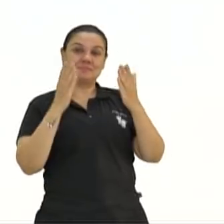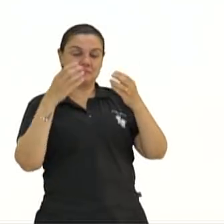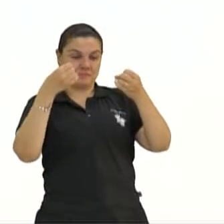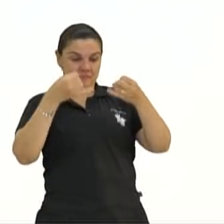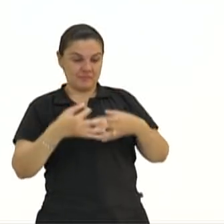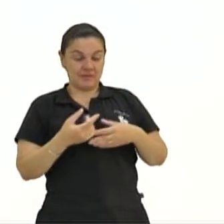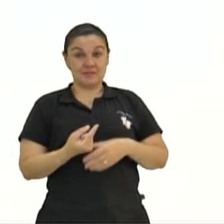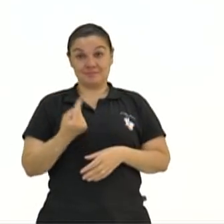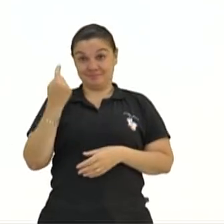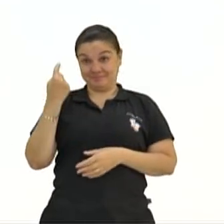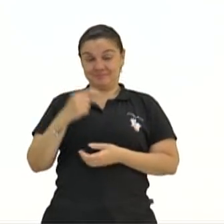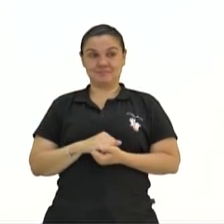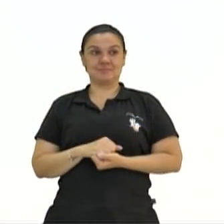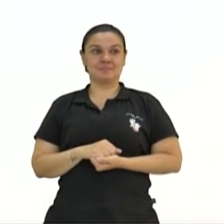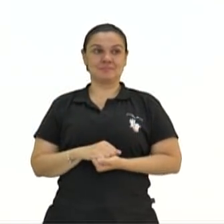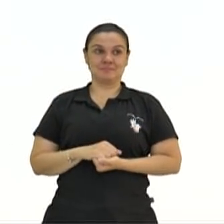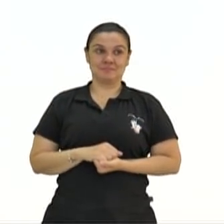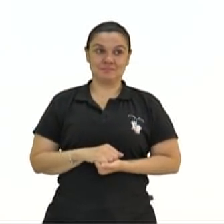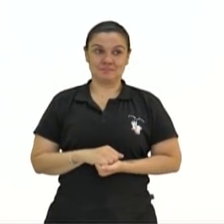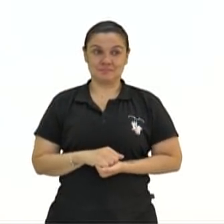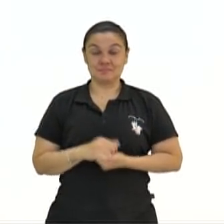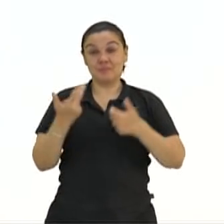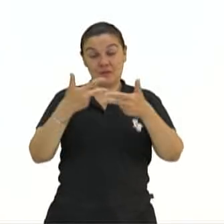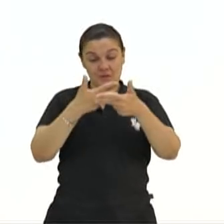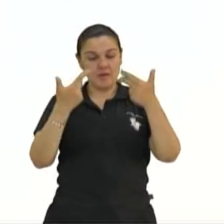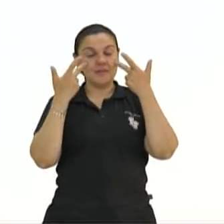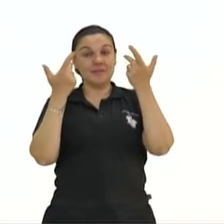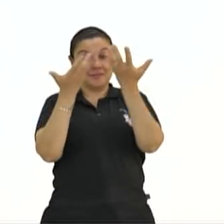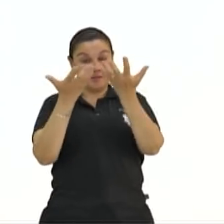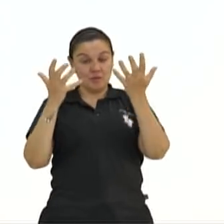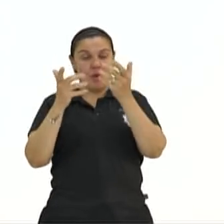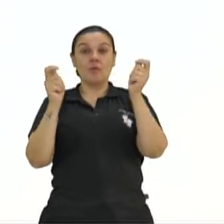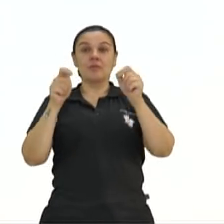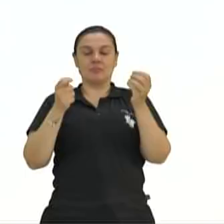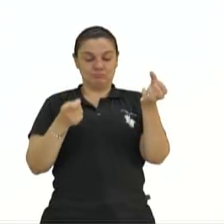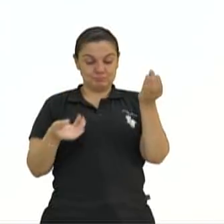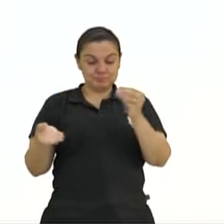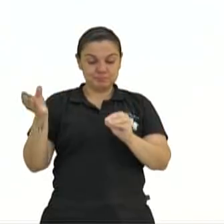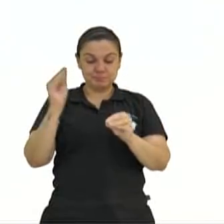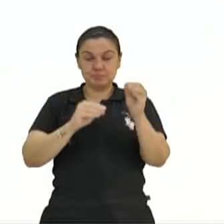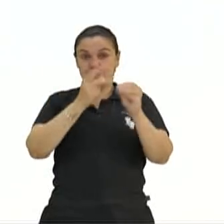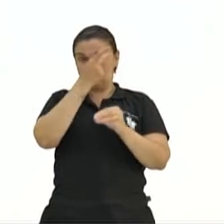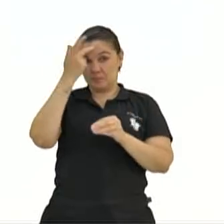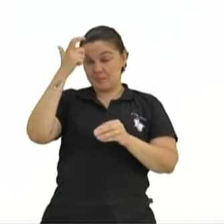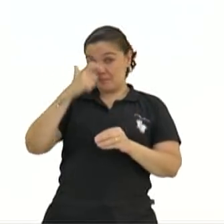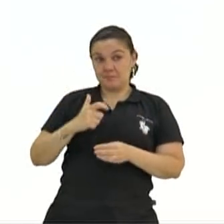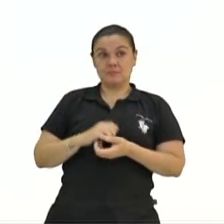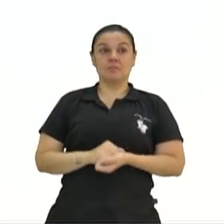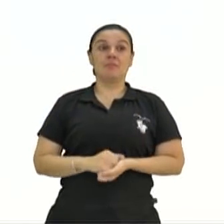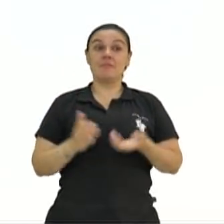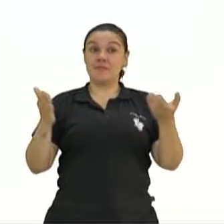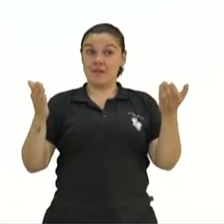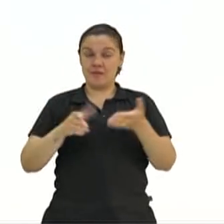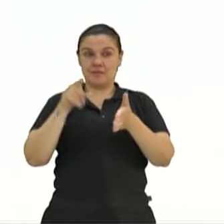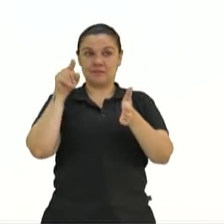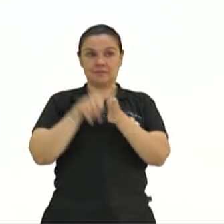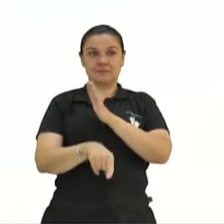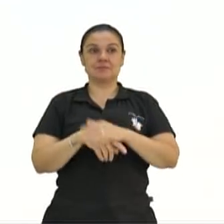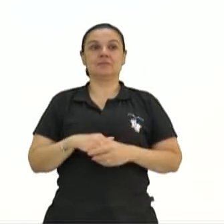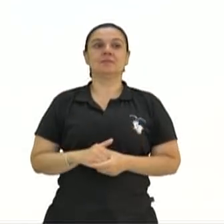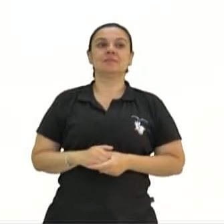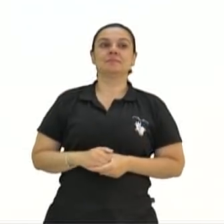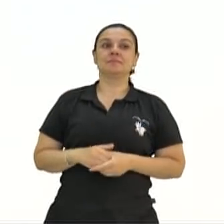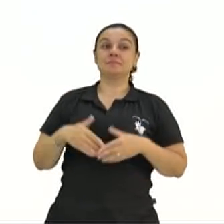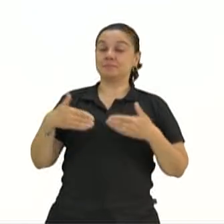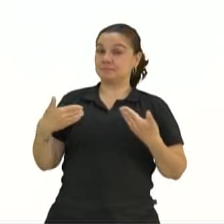conforme já visto anteriormente, os elementos naturais podem ter sido agrupados pelo ser humano. E agora o nosso quiz, ó.